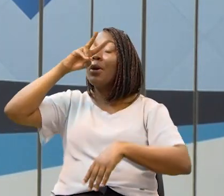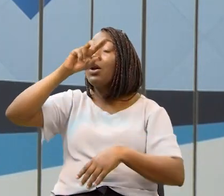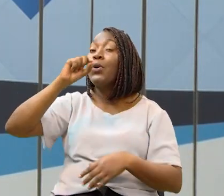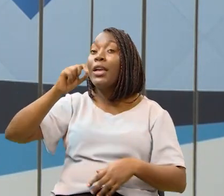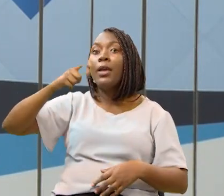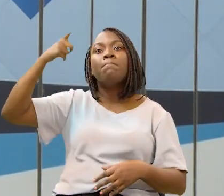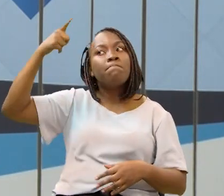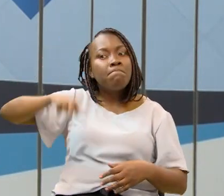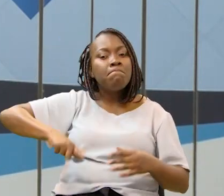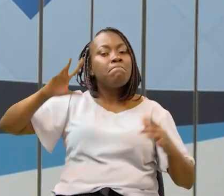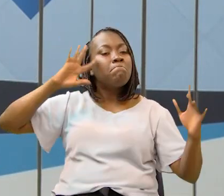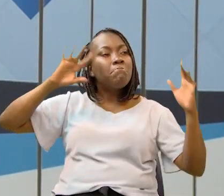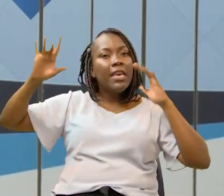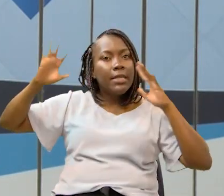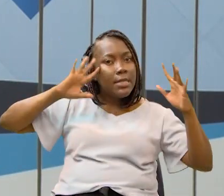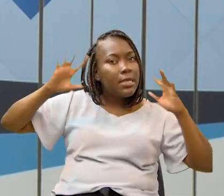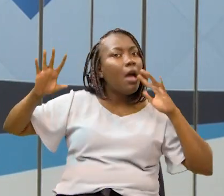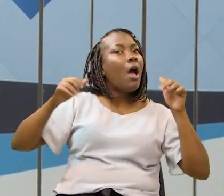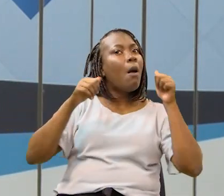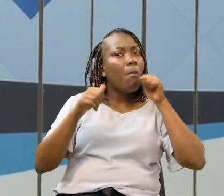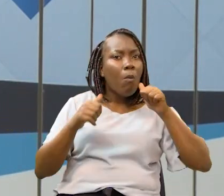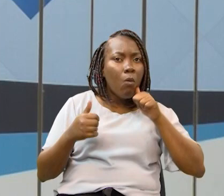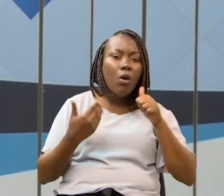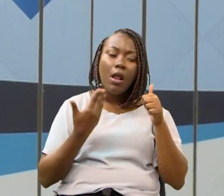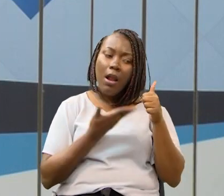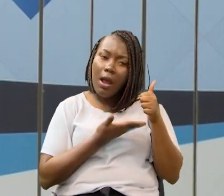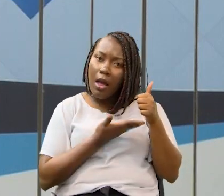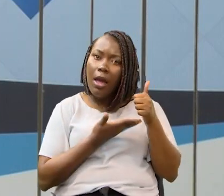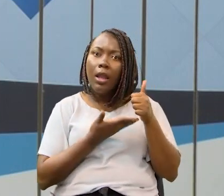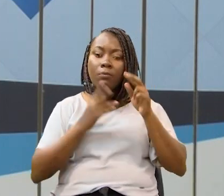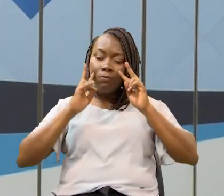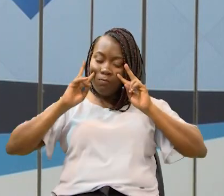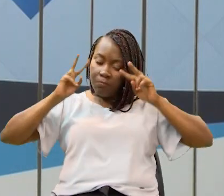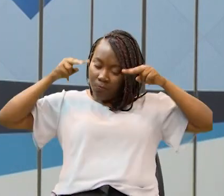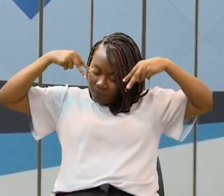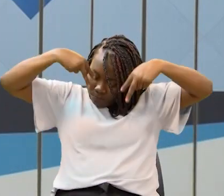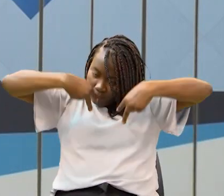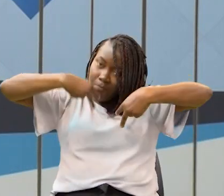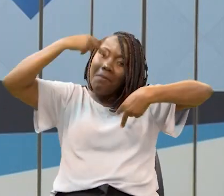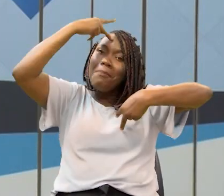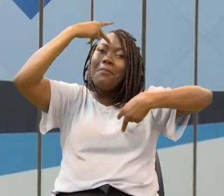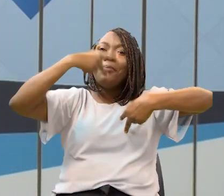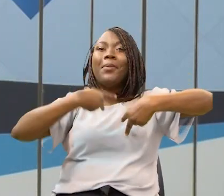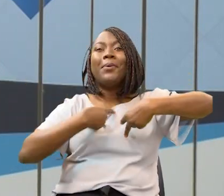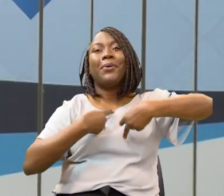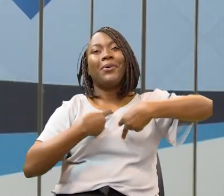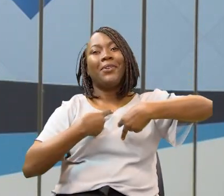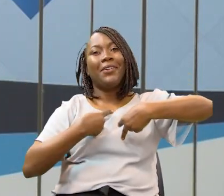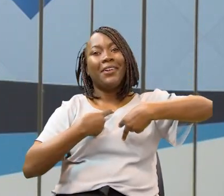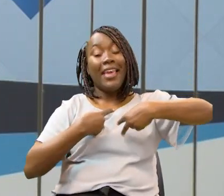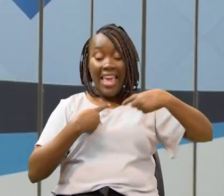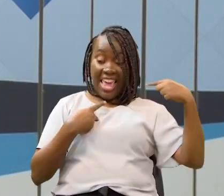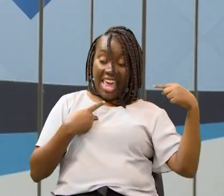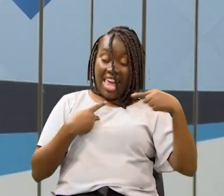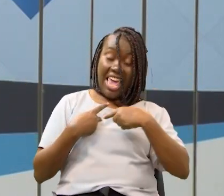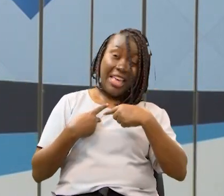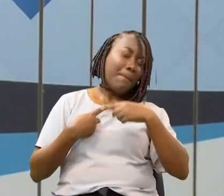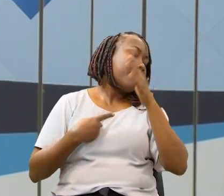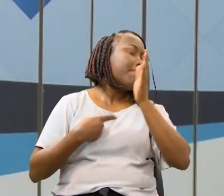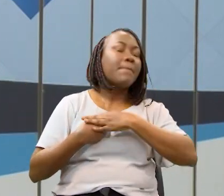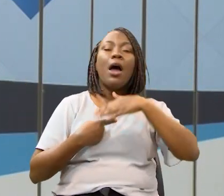no repensar da mulher, né? Onde a mulher ela consegue olhar para ela, né? Porque essa era a